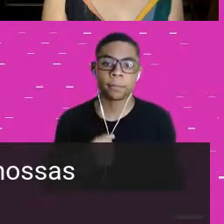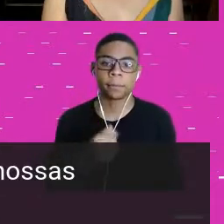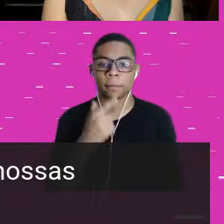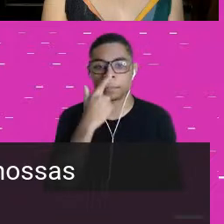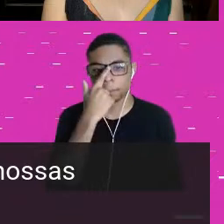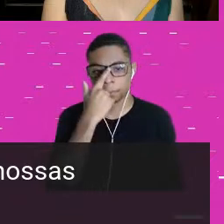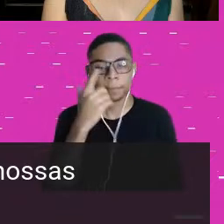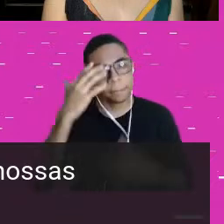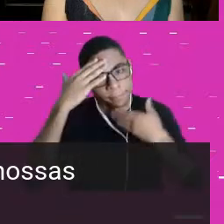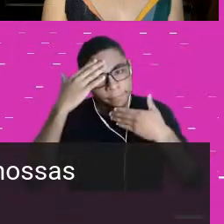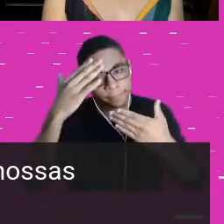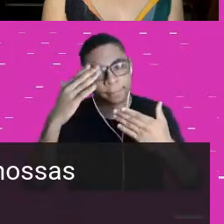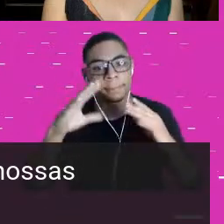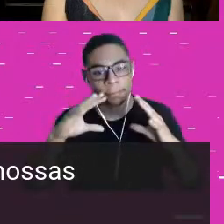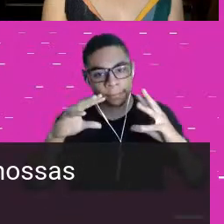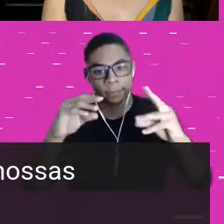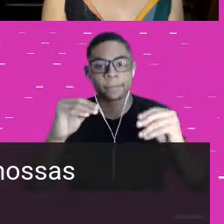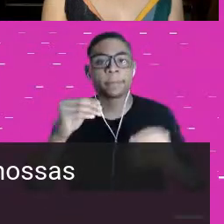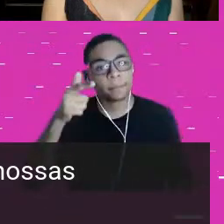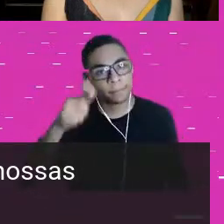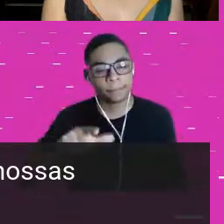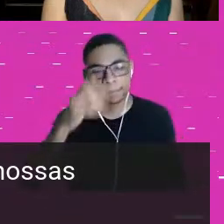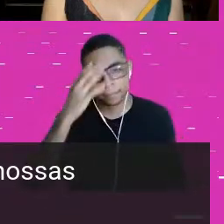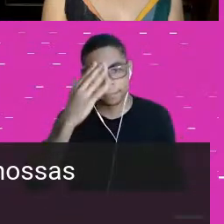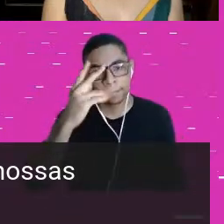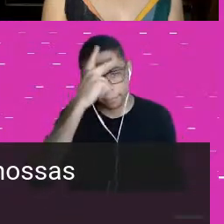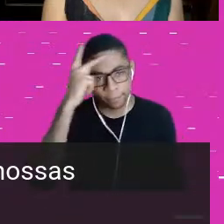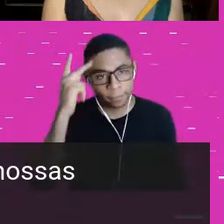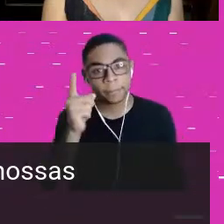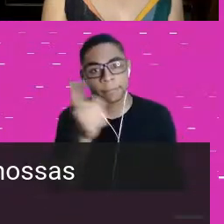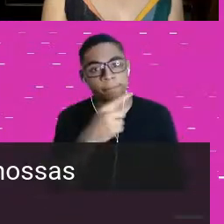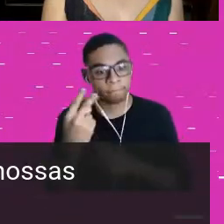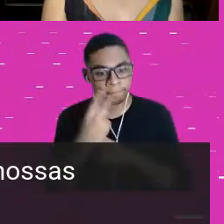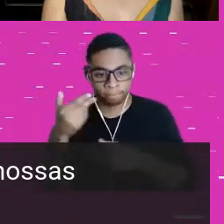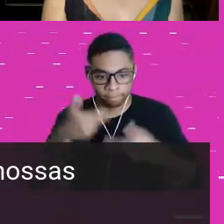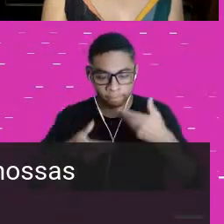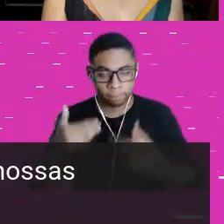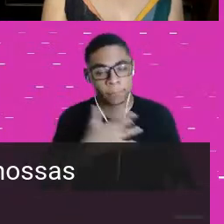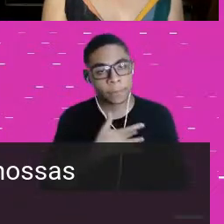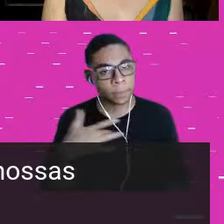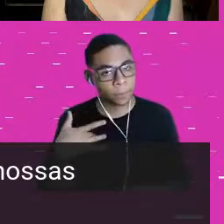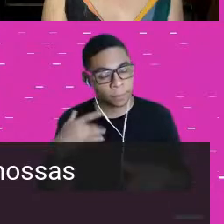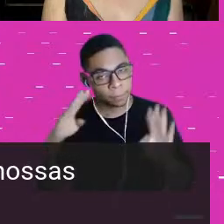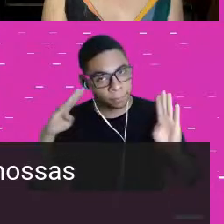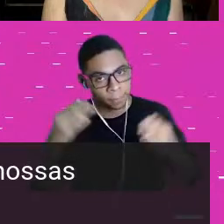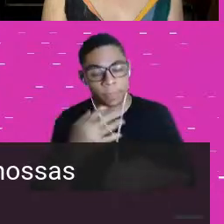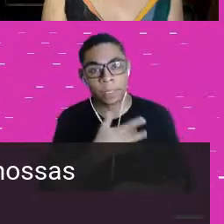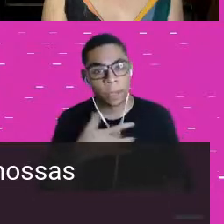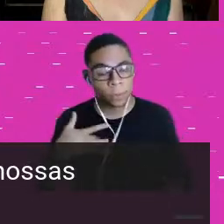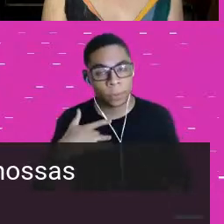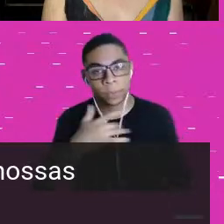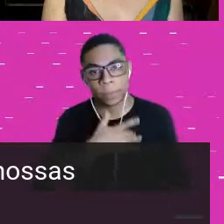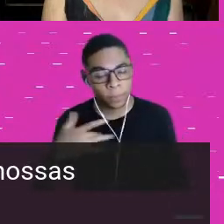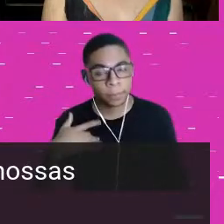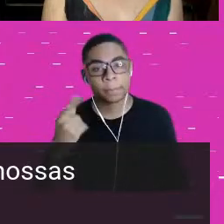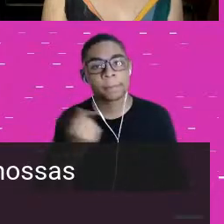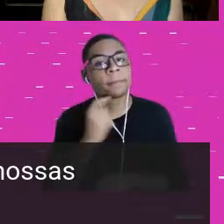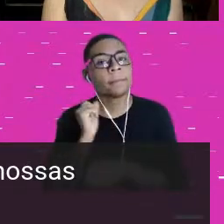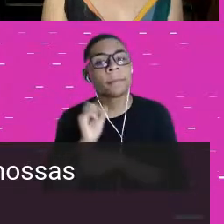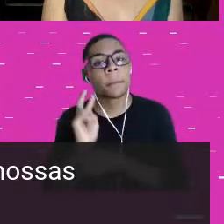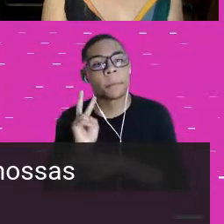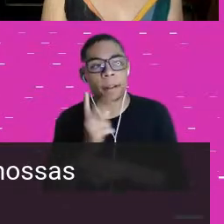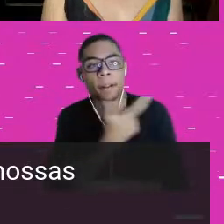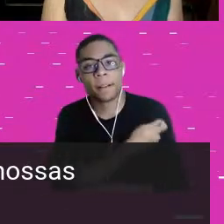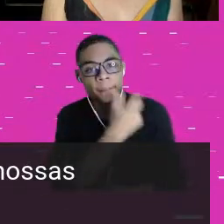Muito obrigado. De novo, gente, cuidem-se, muita saúde, saúde, saúde, enquanto esperamos as